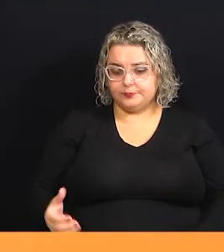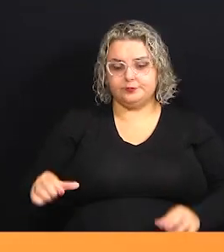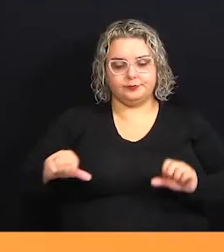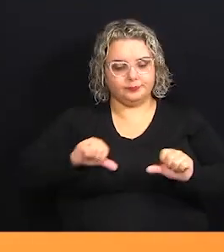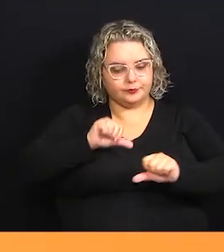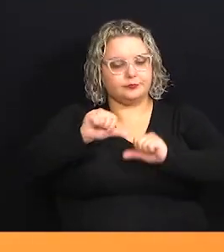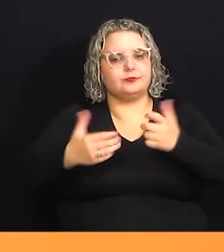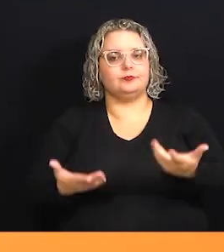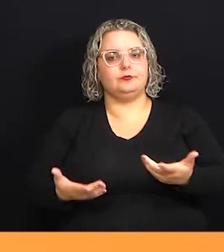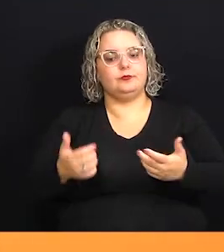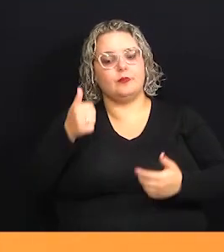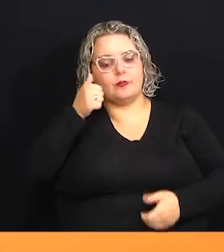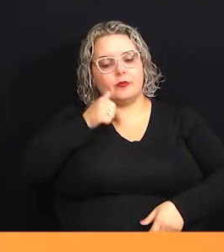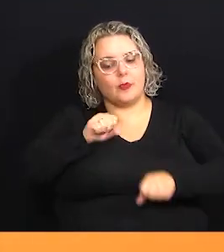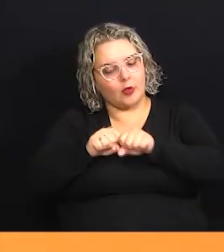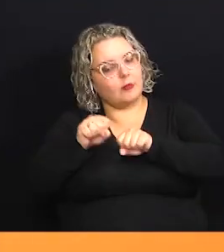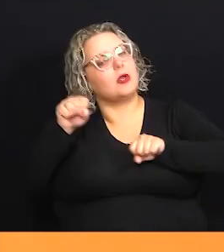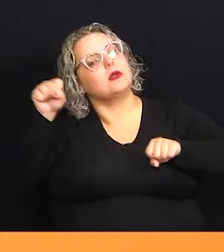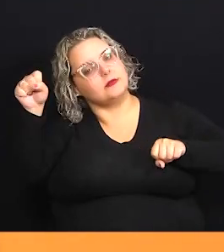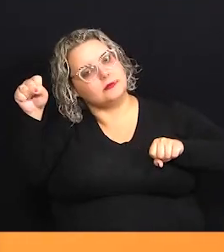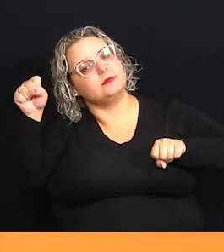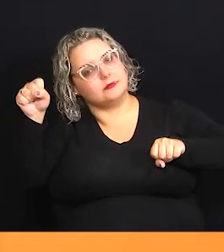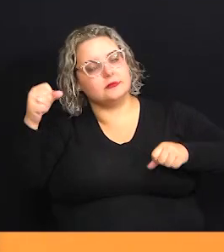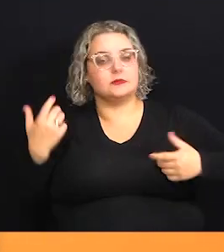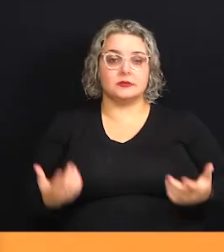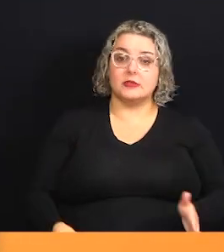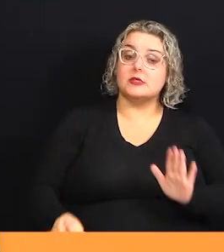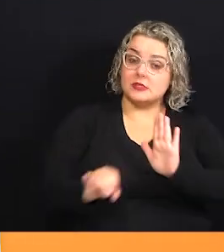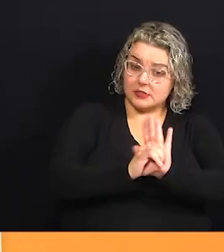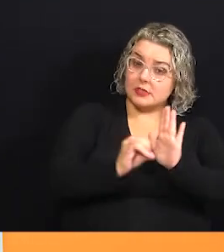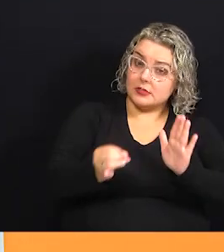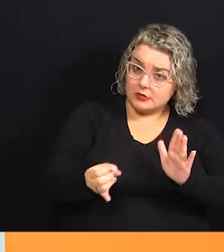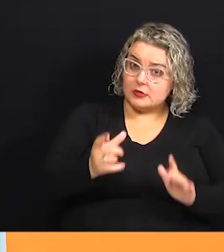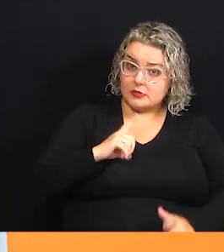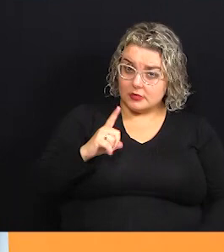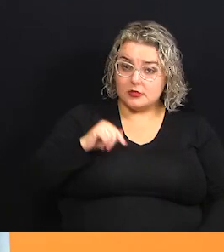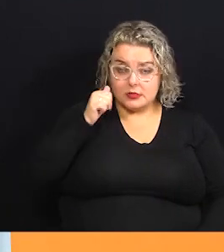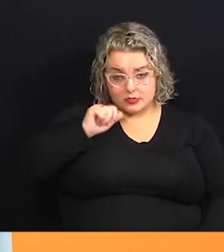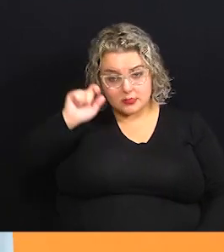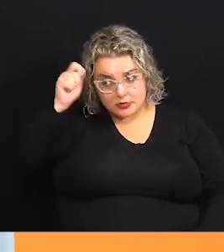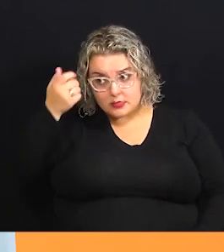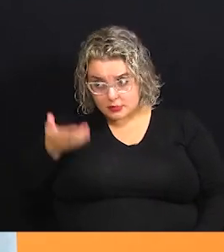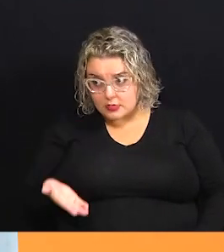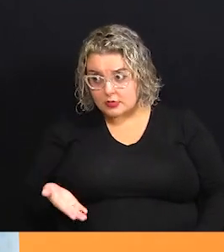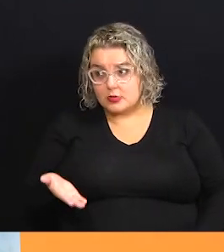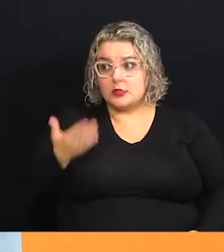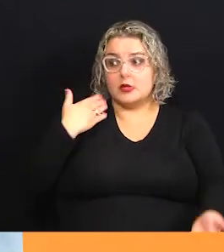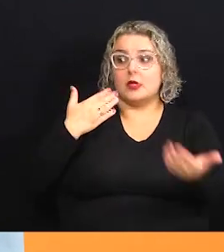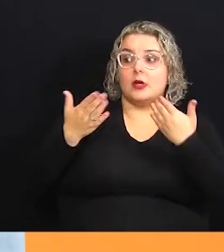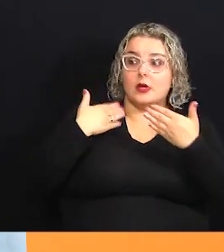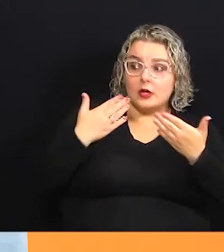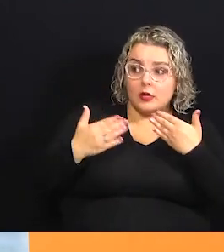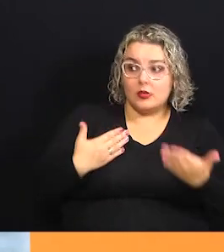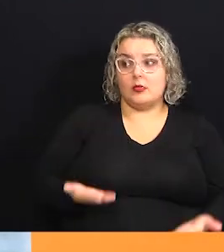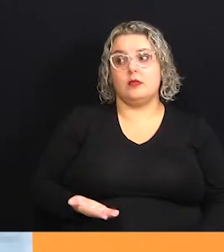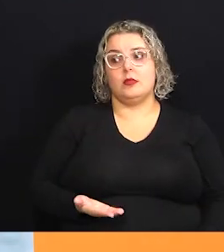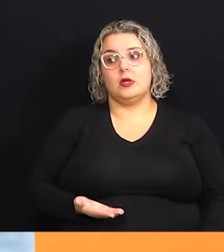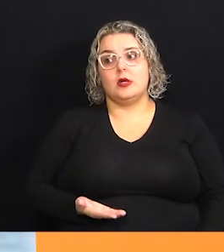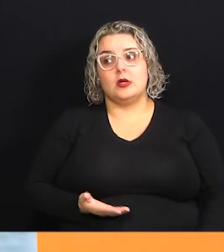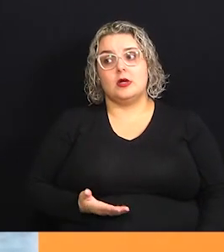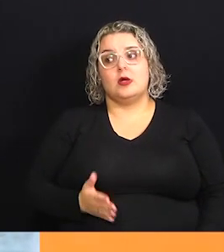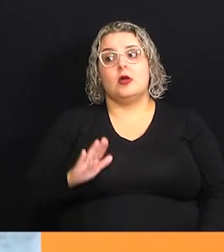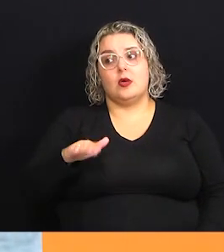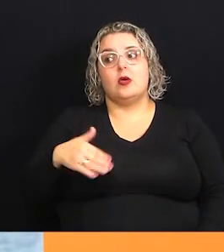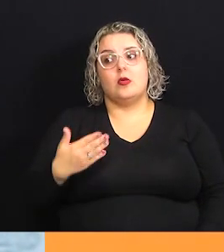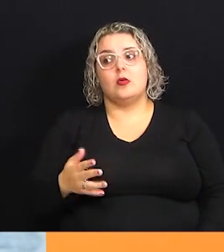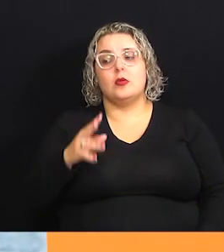se transforma praticamente numa heroína. E essa identidade que eles têm com a Preta, essa conversa que eles têm com ela,